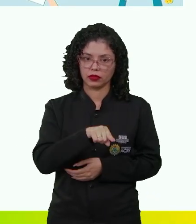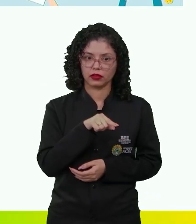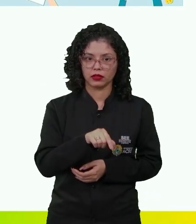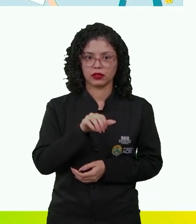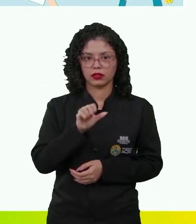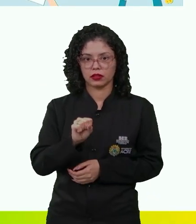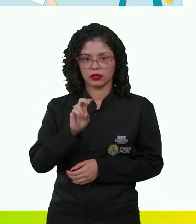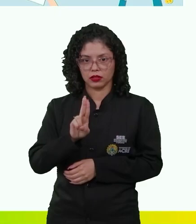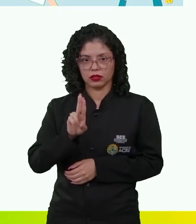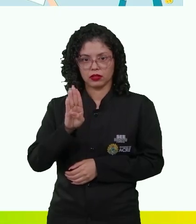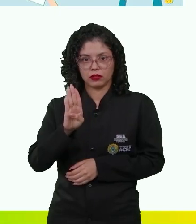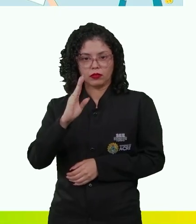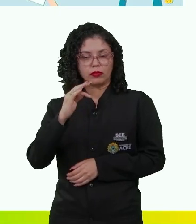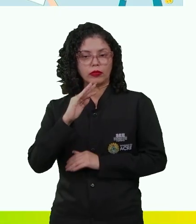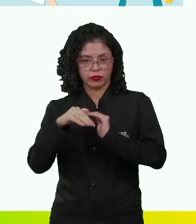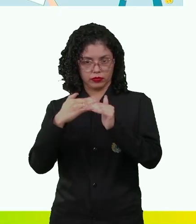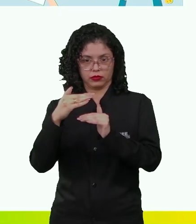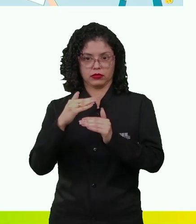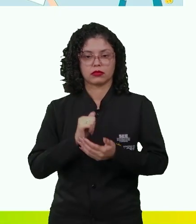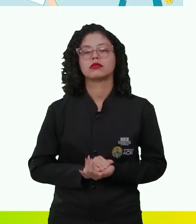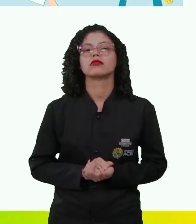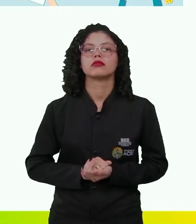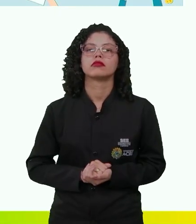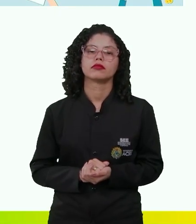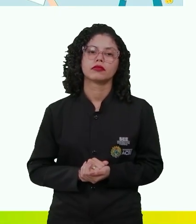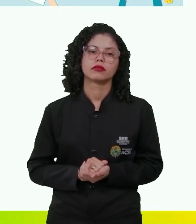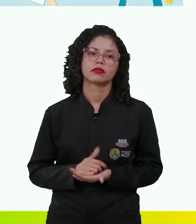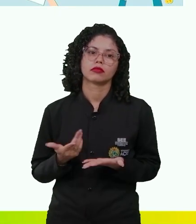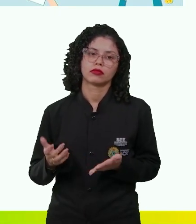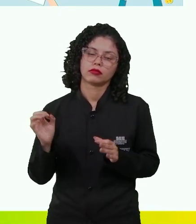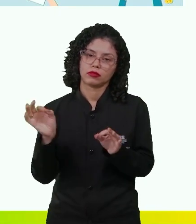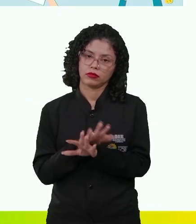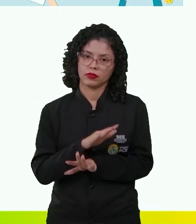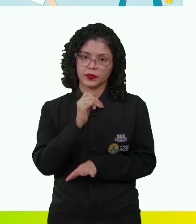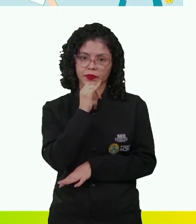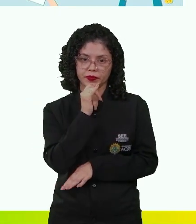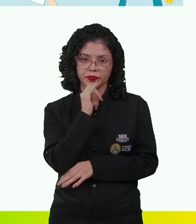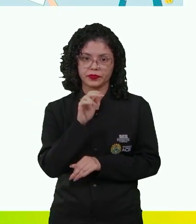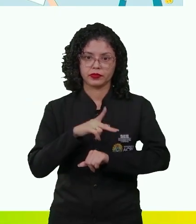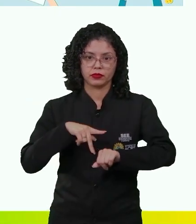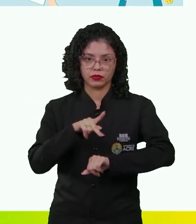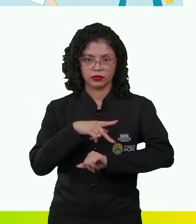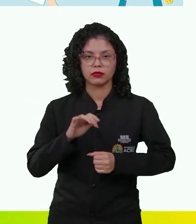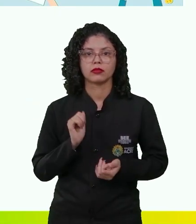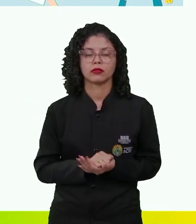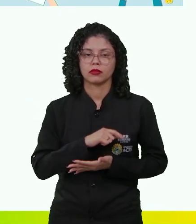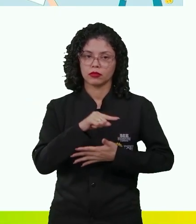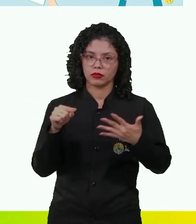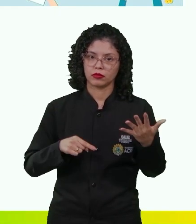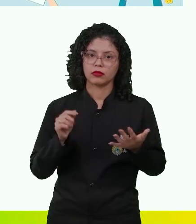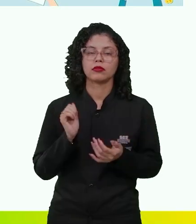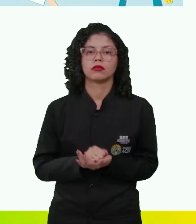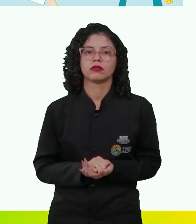foram designados como subdesenvolvidos. Daqui a pouco eu vou trazer exemplos de países tidos